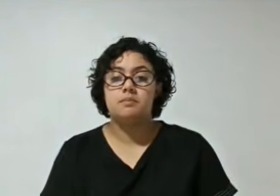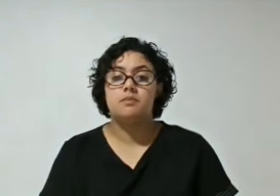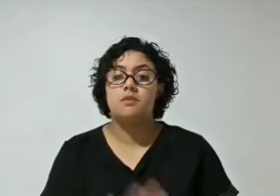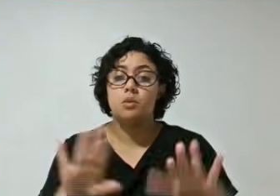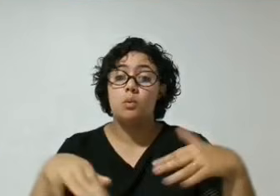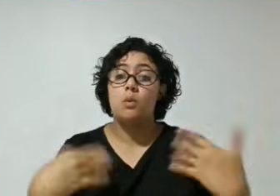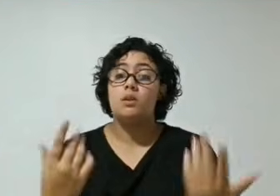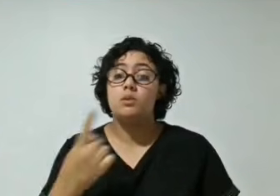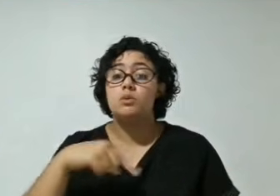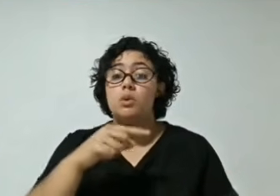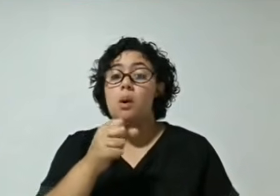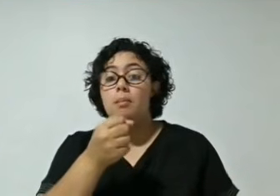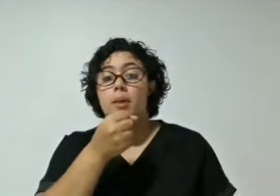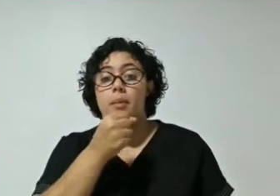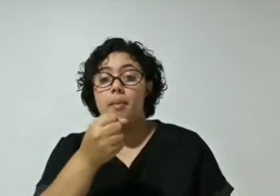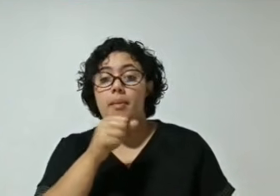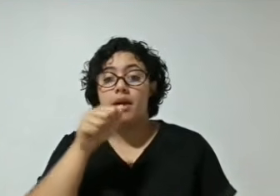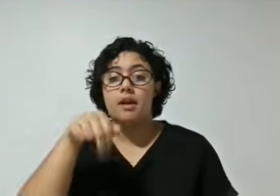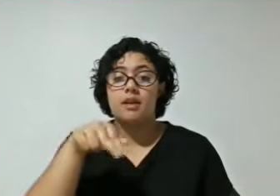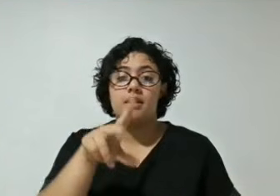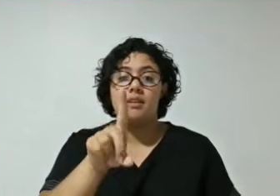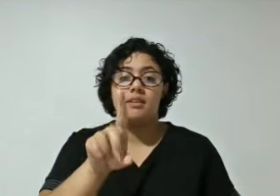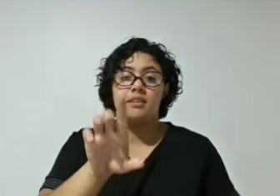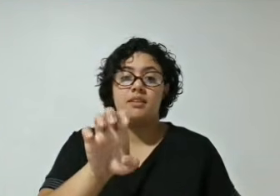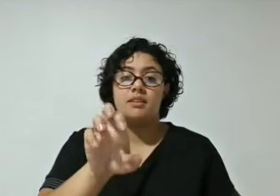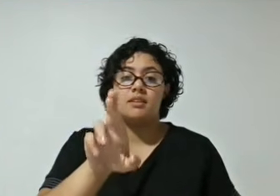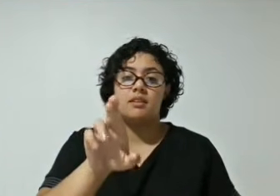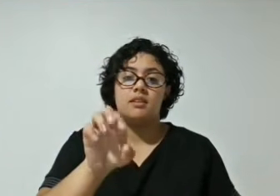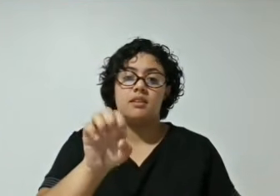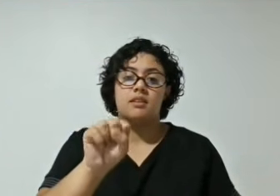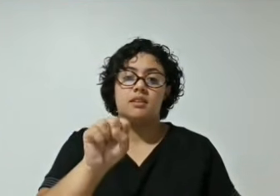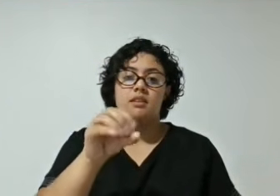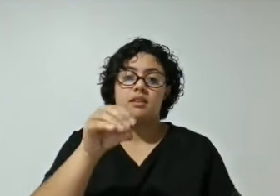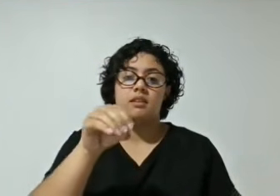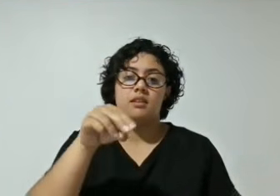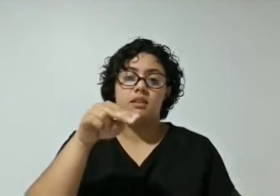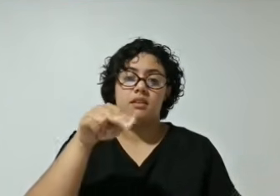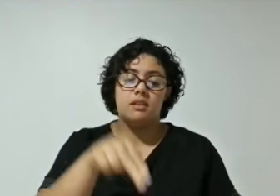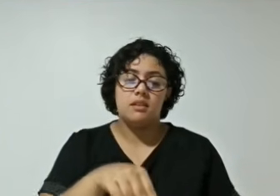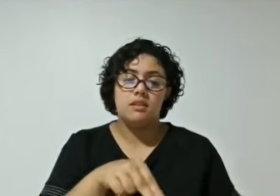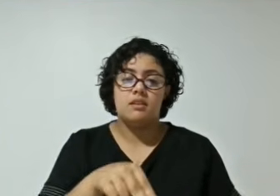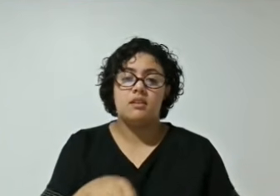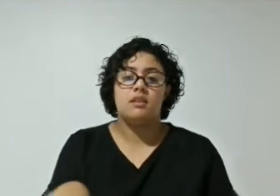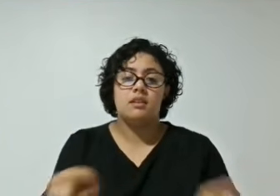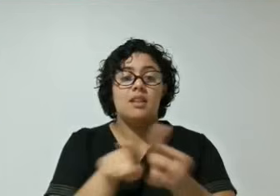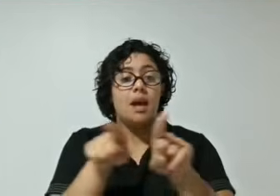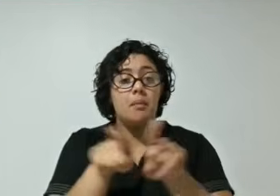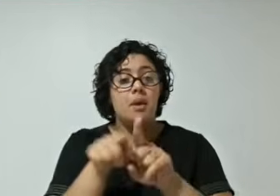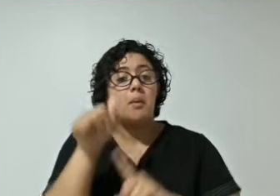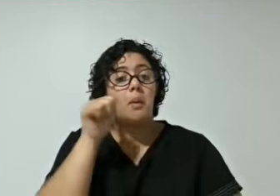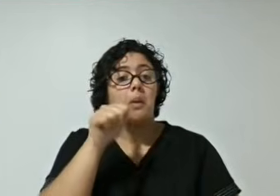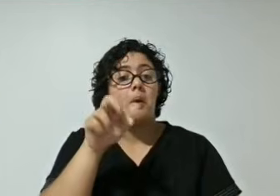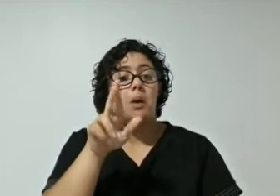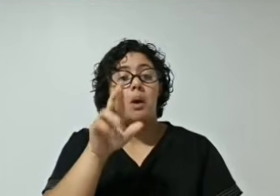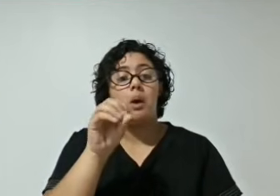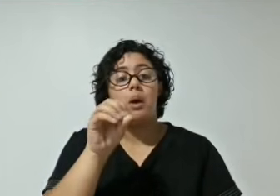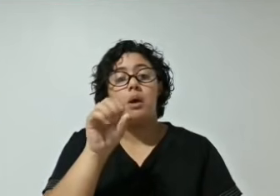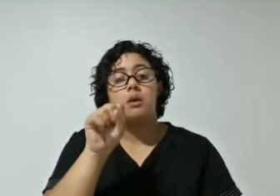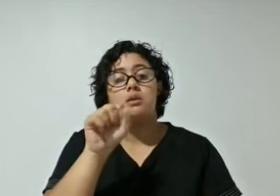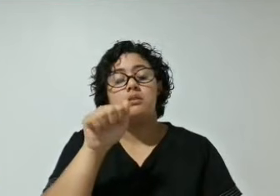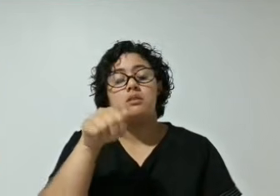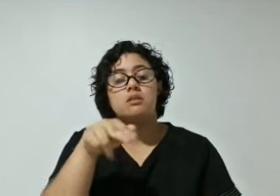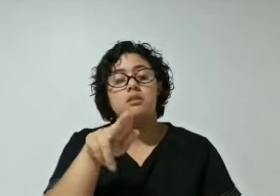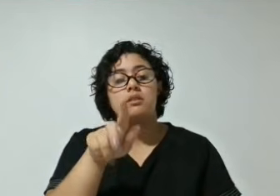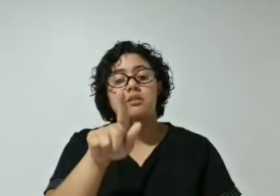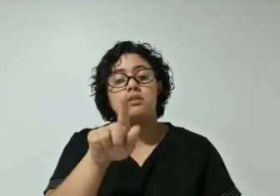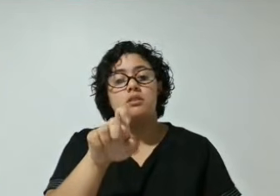o Anderson, o porteiro da noite, da MGS, e a Rosângela. Inclusive, ela estava